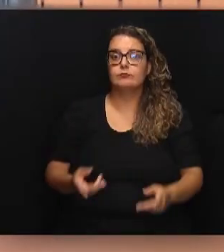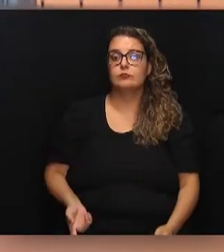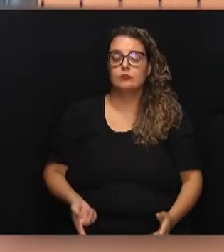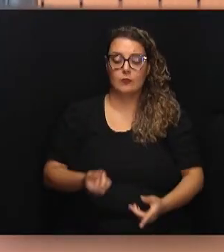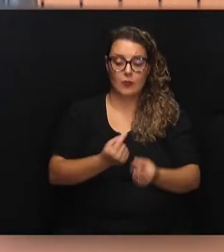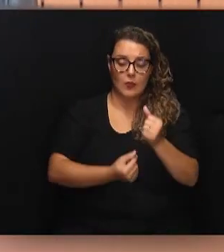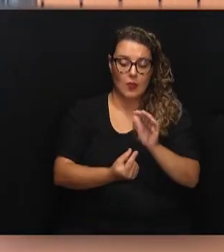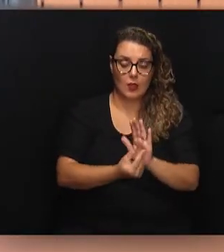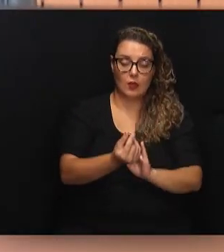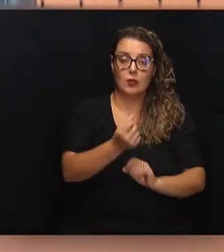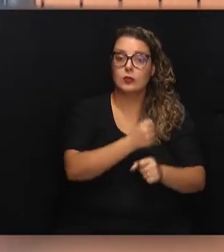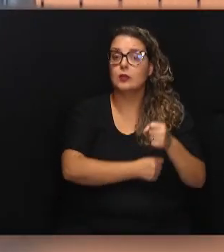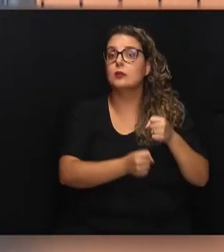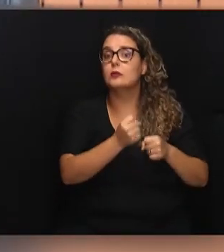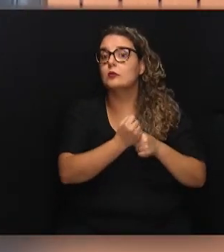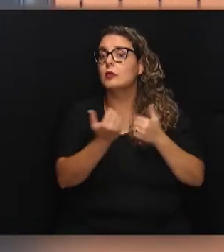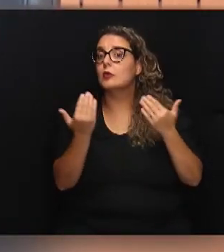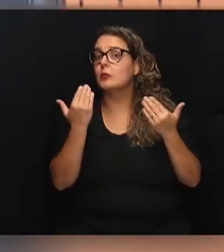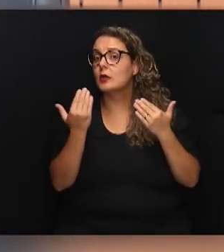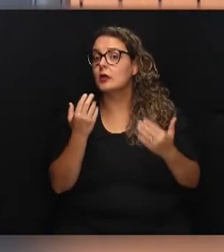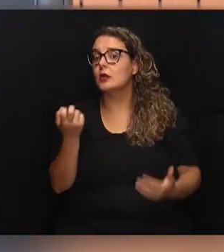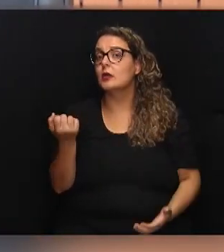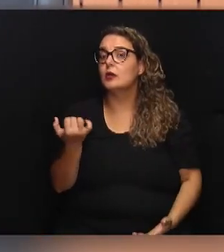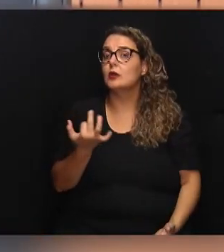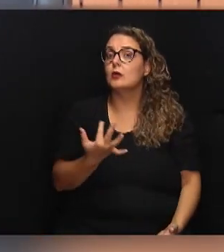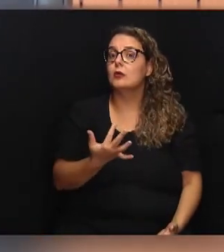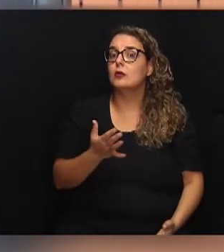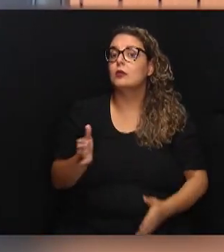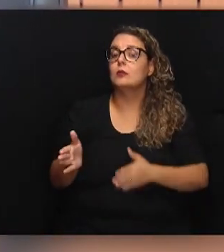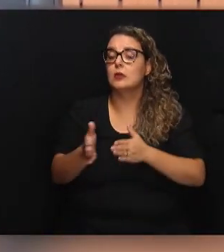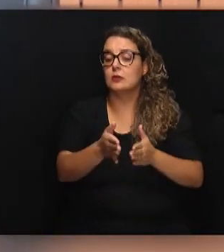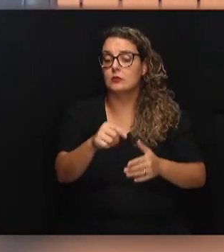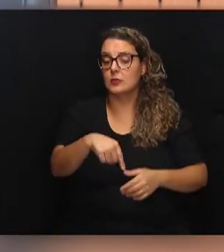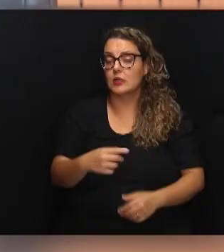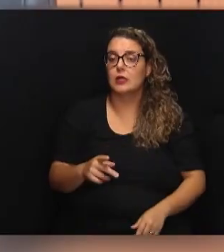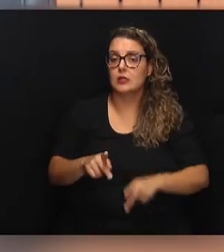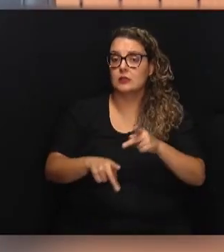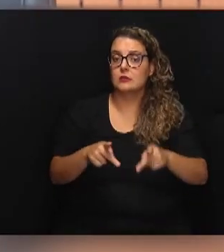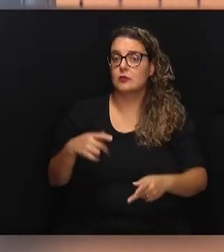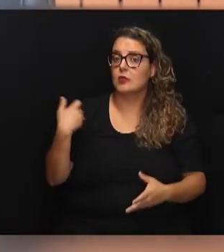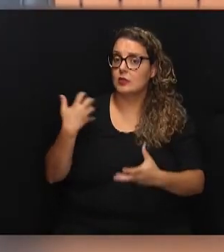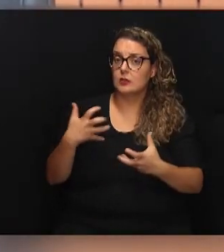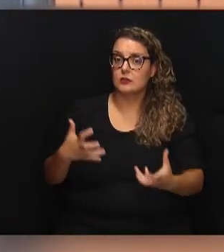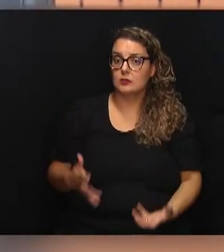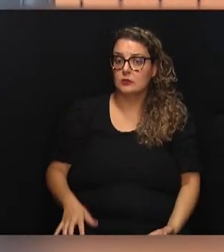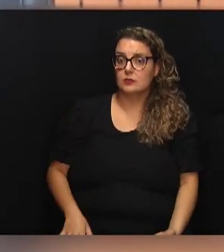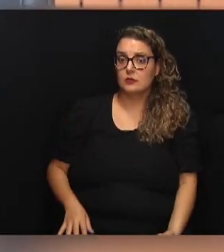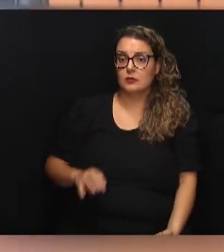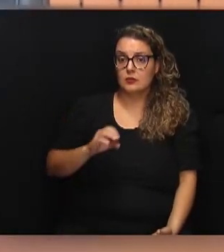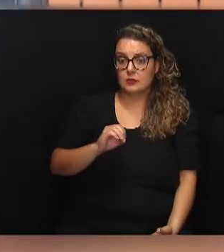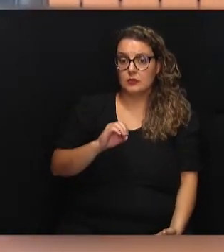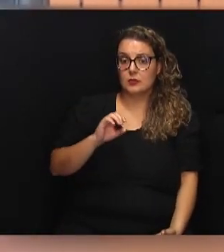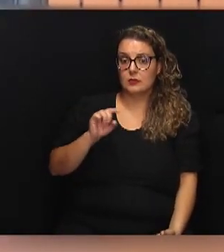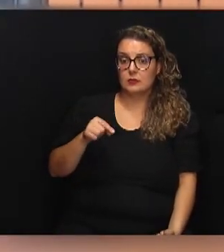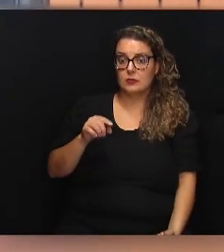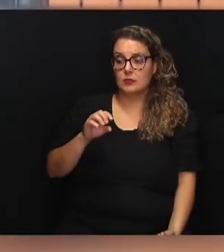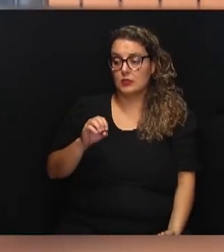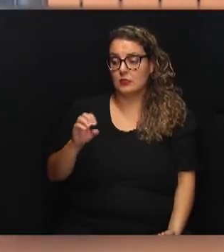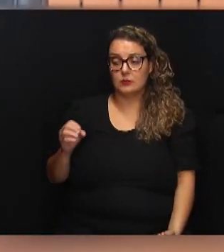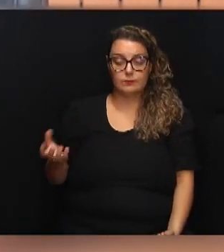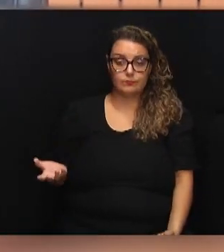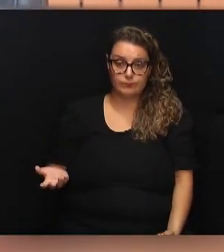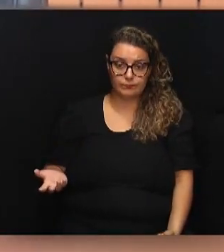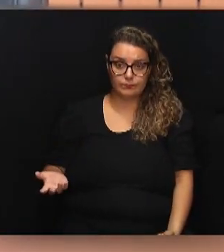orçamento do ano passado. Quanto está direcionado para essa população? 0. Sem